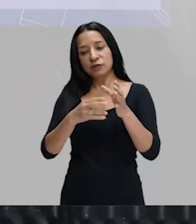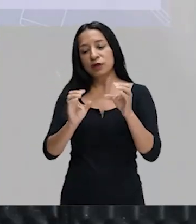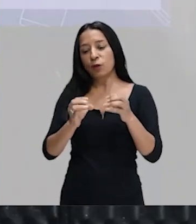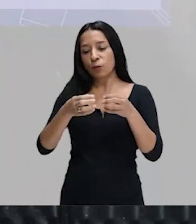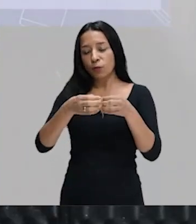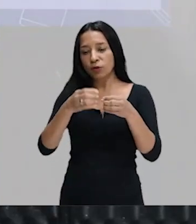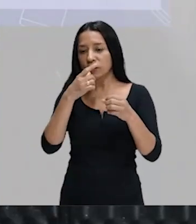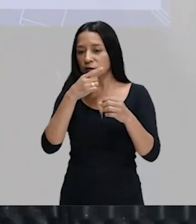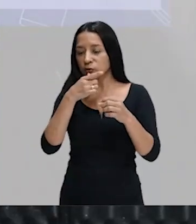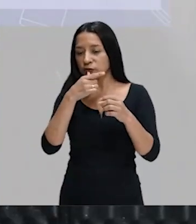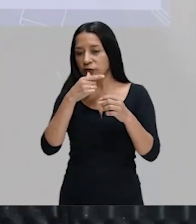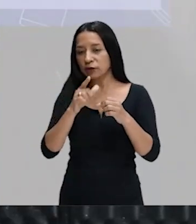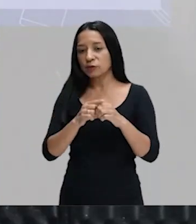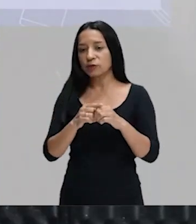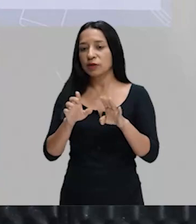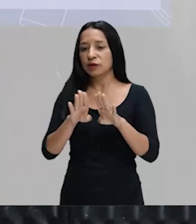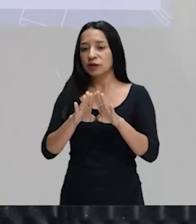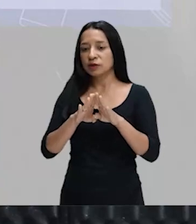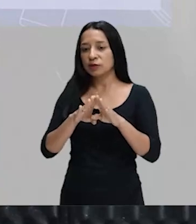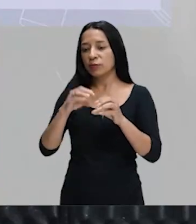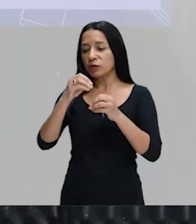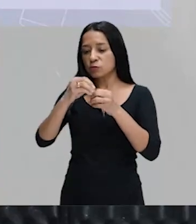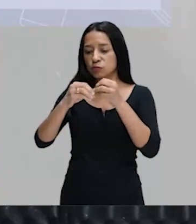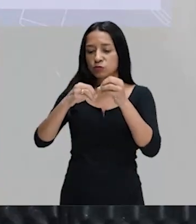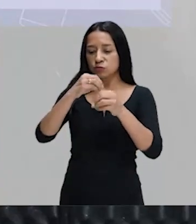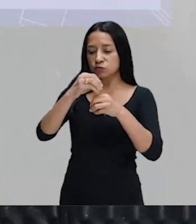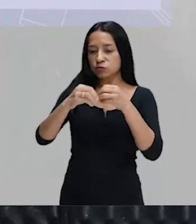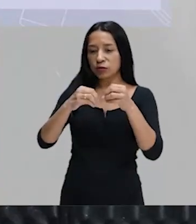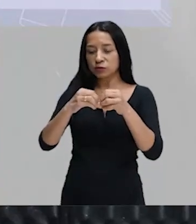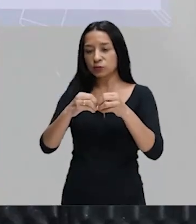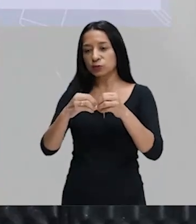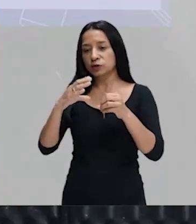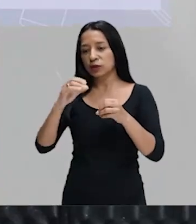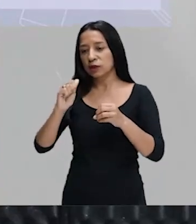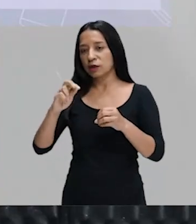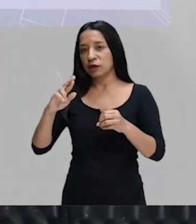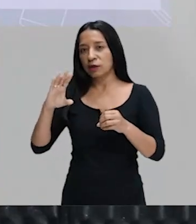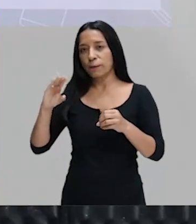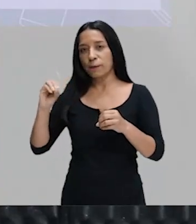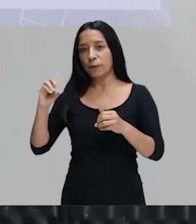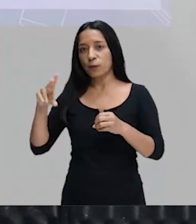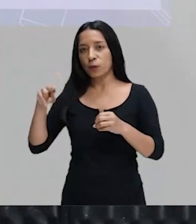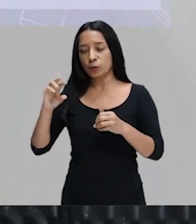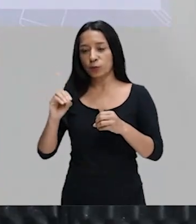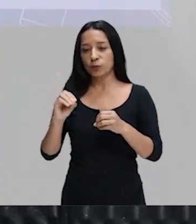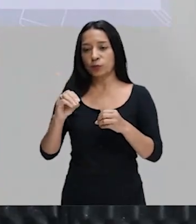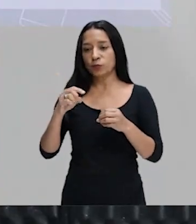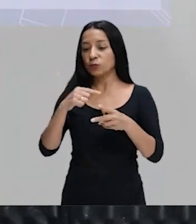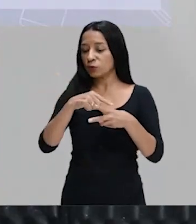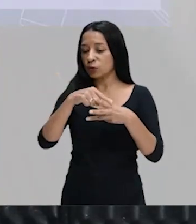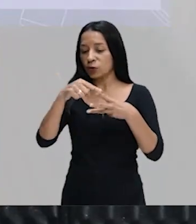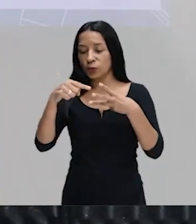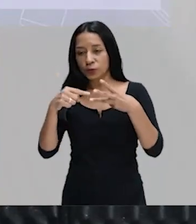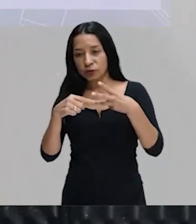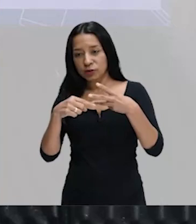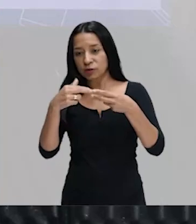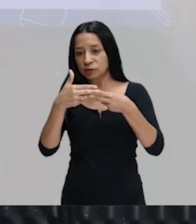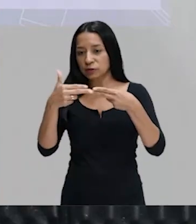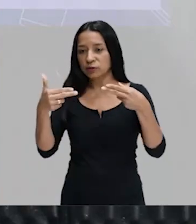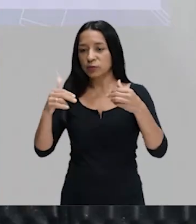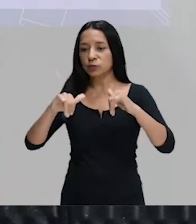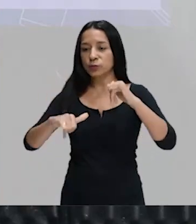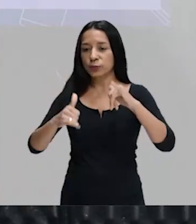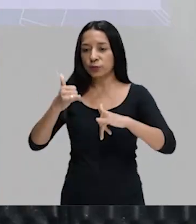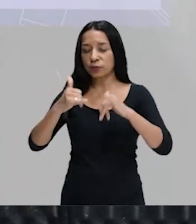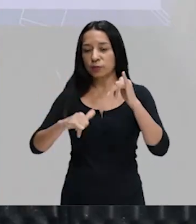carbono. Então, você vai encontrar basicamente esses três elementos químicos aí, né? O carbono, o hidrogênio e o